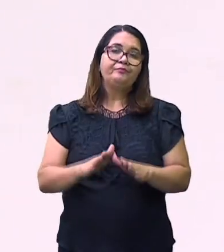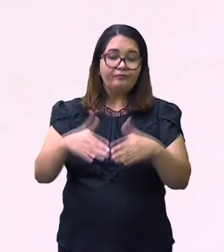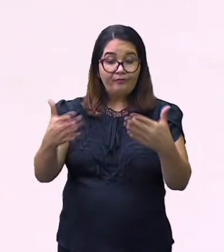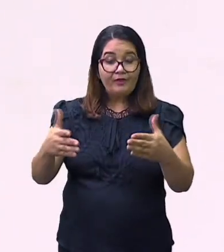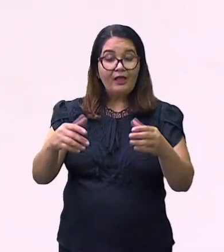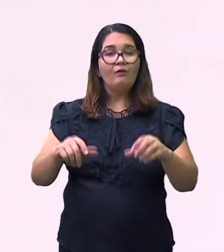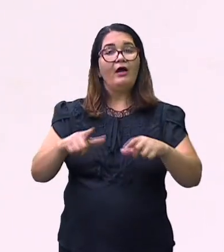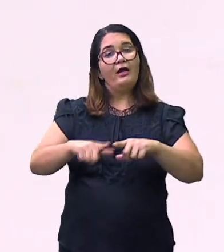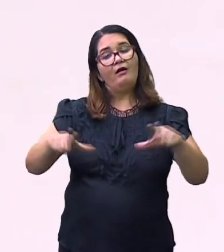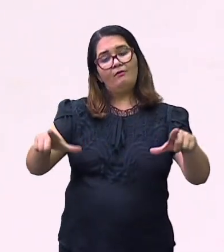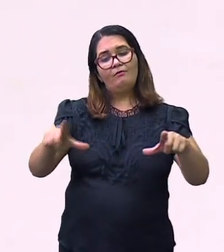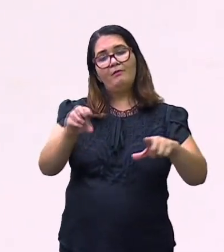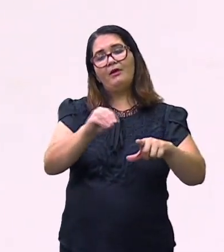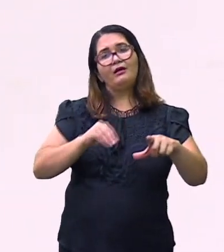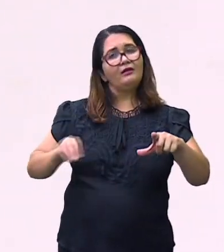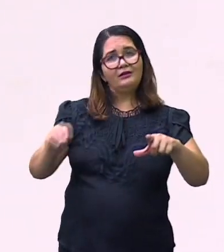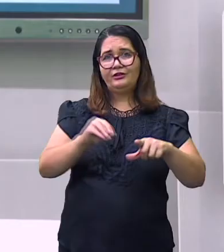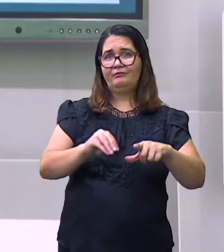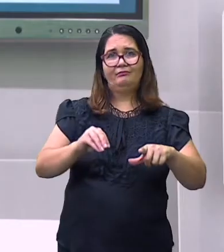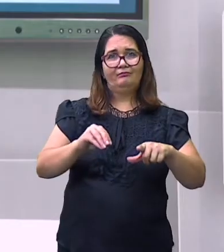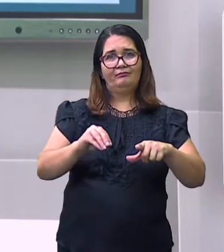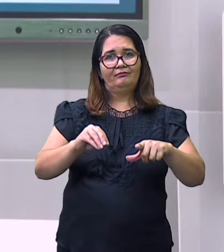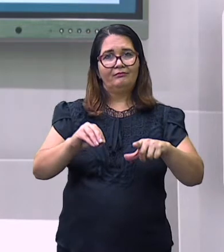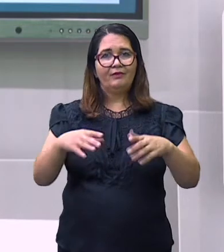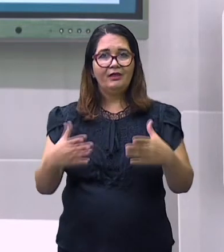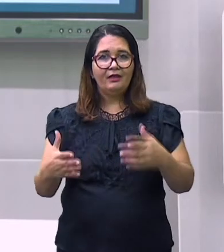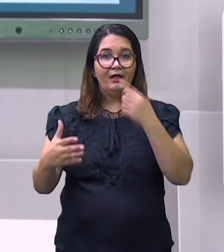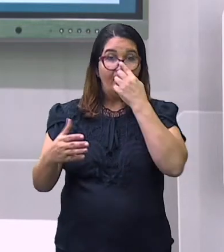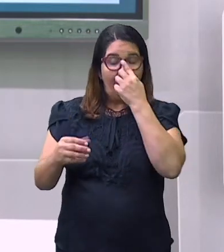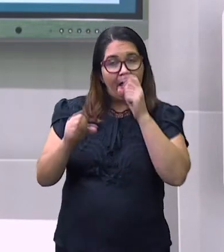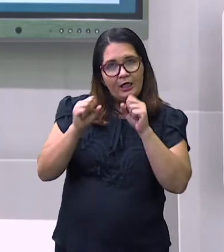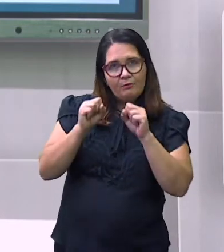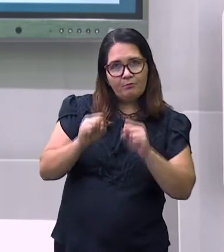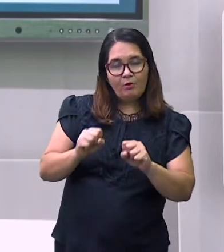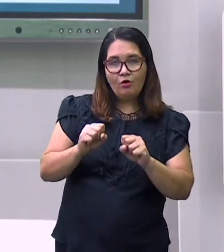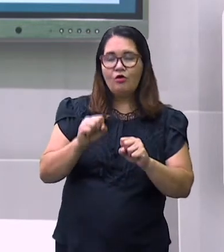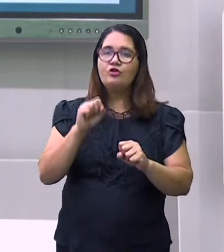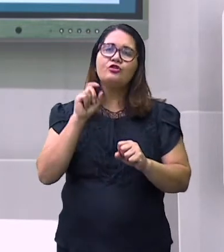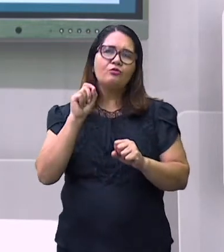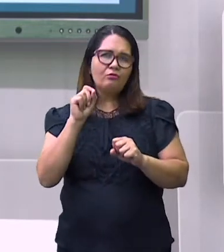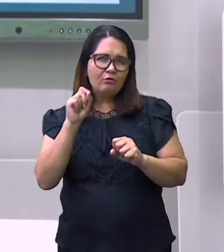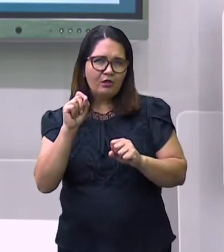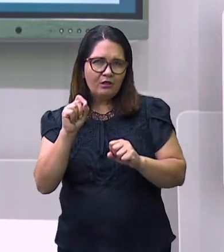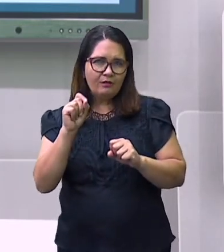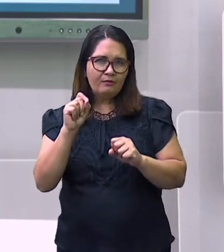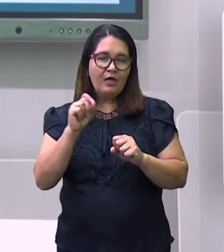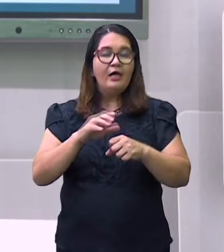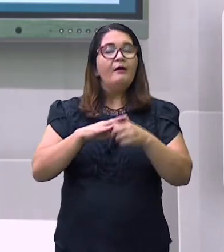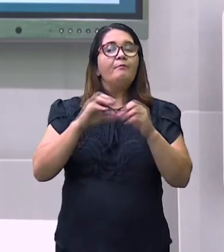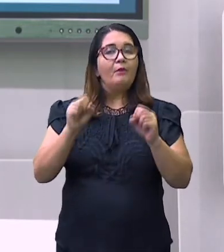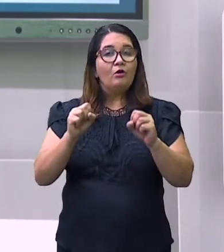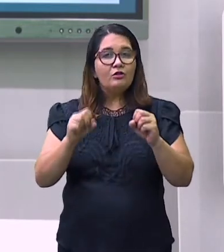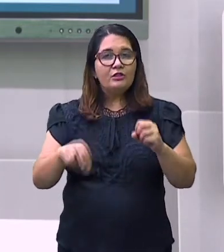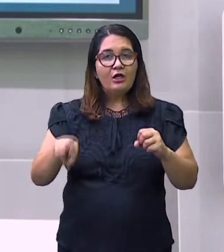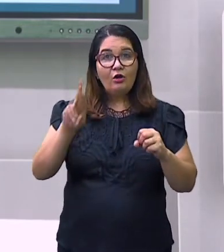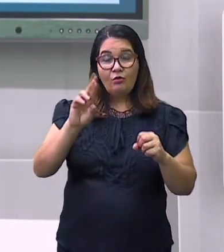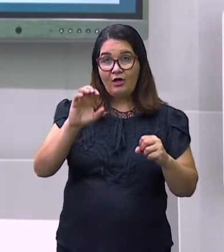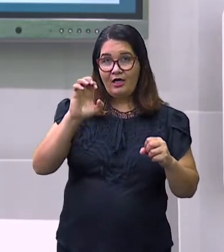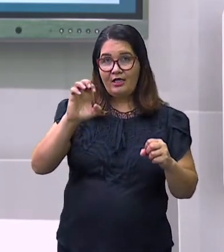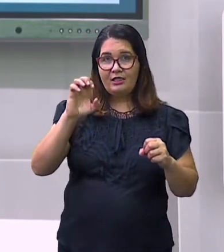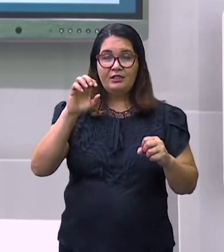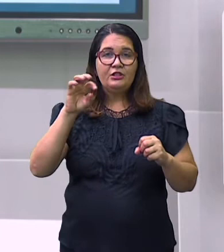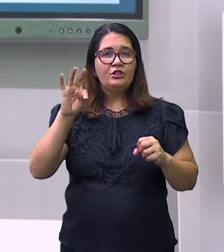aqui? O retículo, ele pode ser o retículo endoplasmático, liso ou